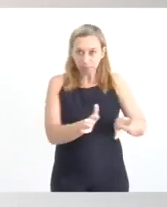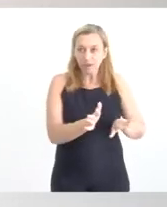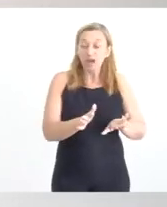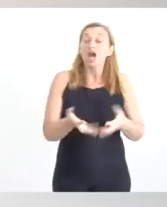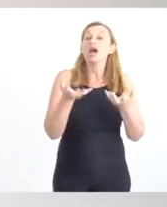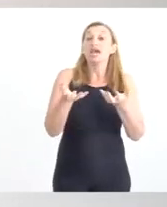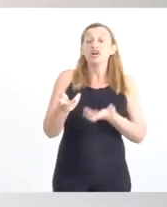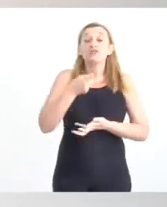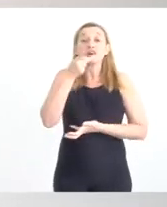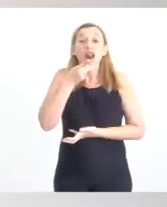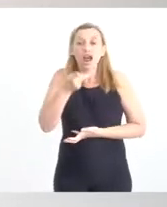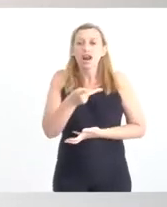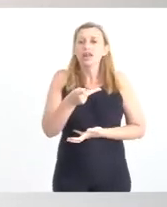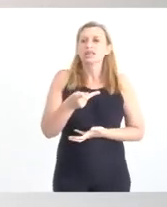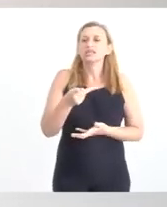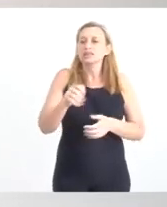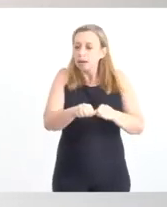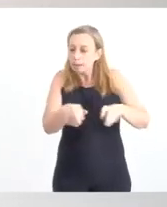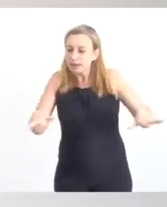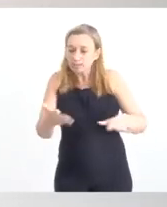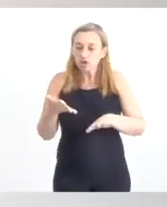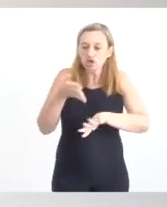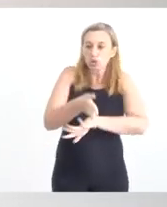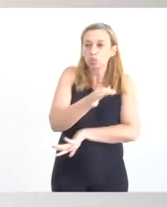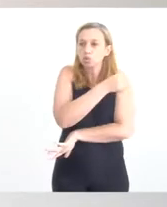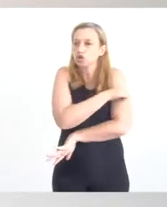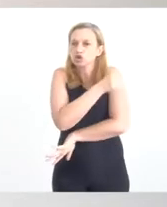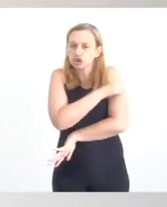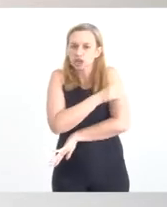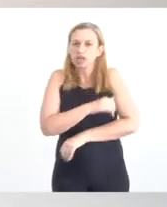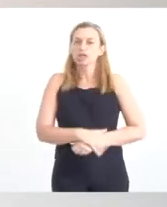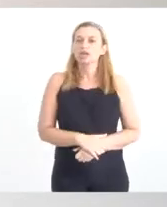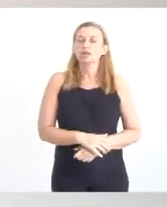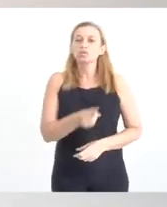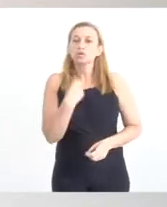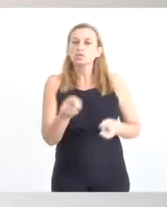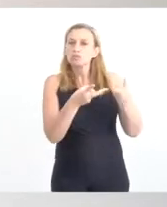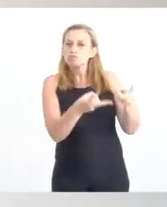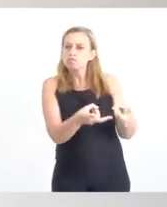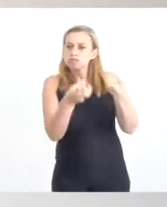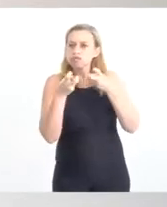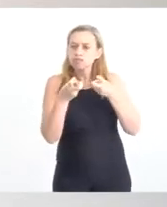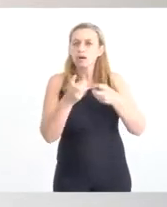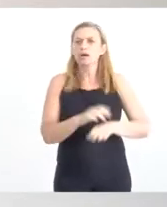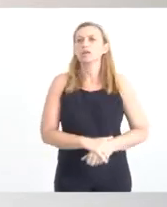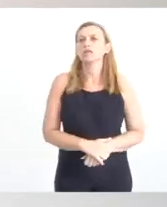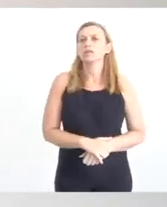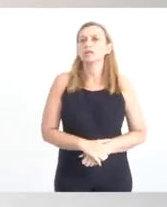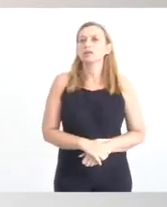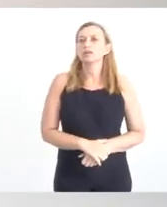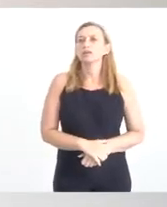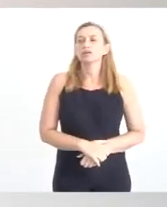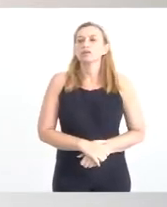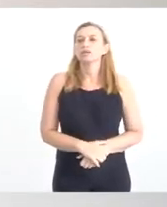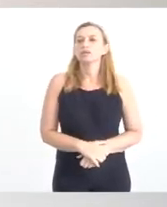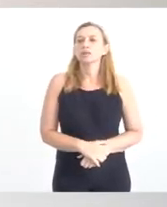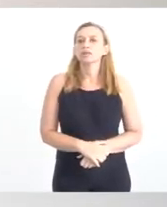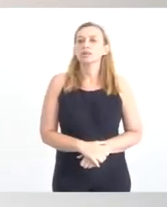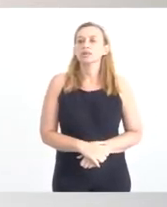quero dizer que assim que ela pandemia chegou no Rio de Janeiro nós percebemos que